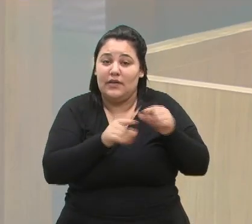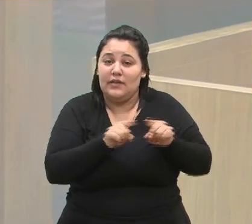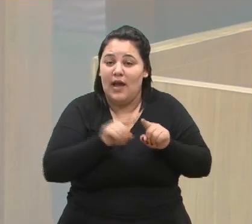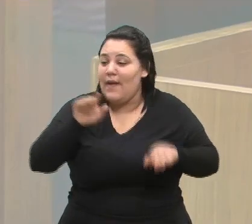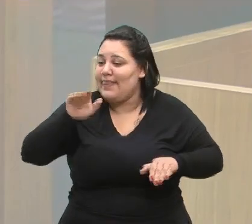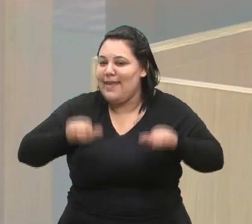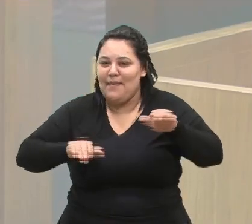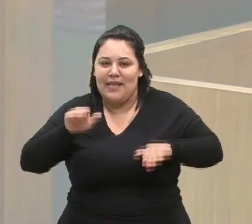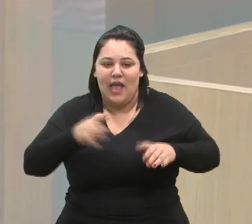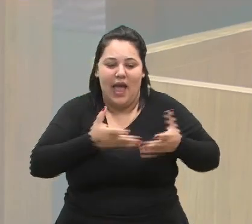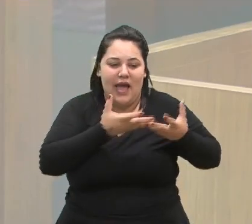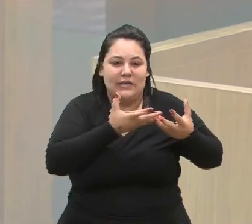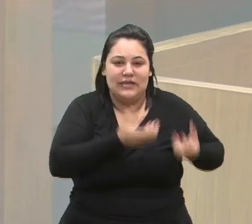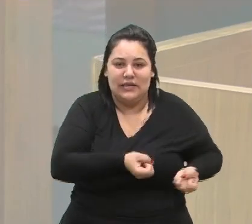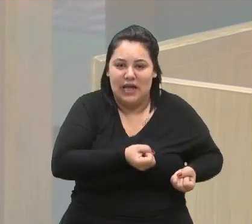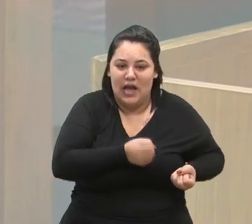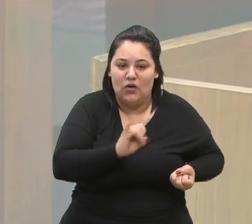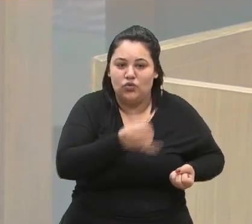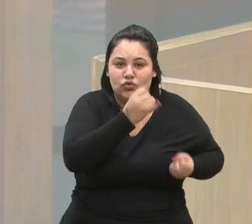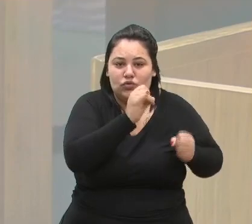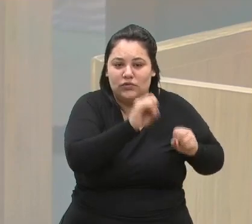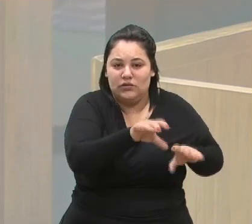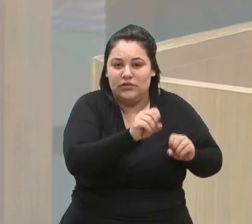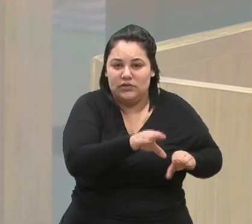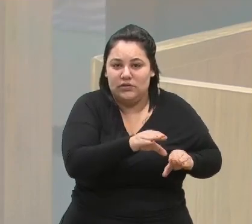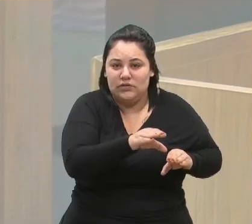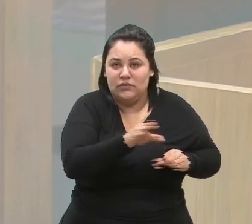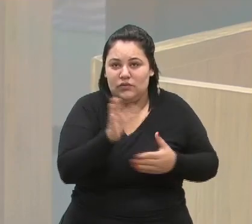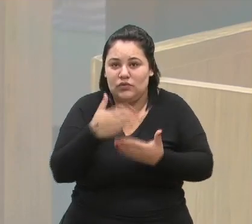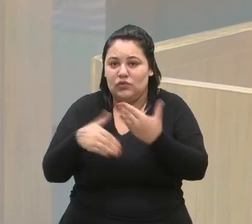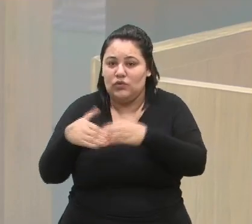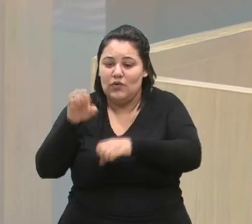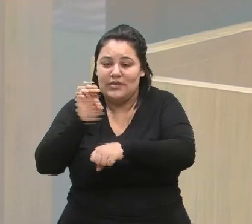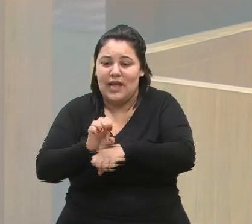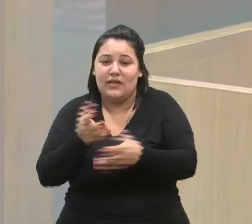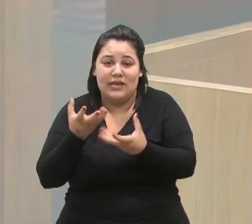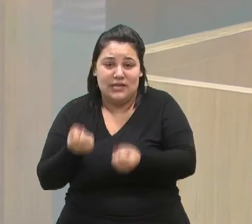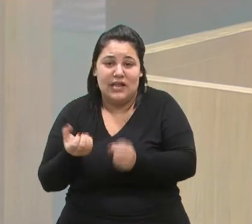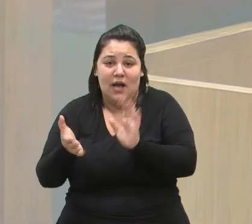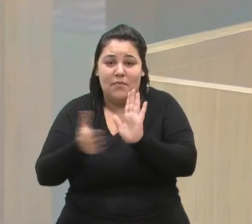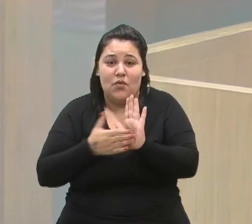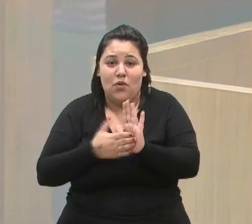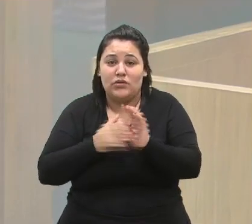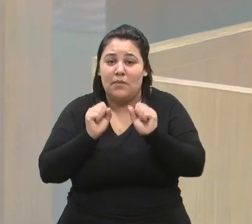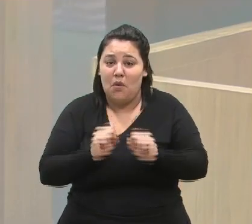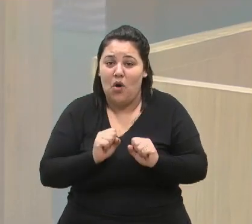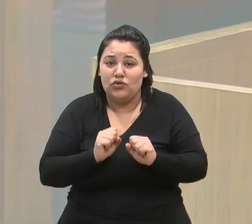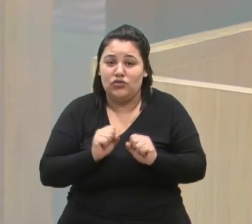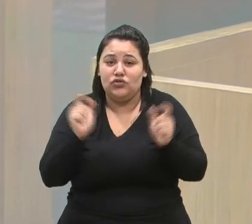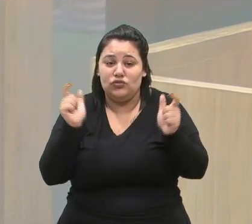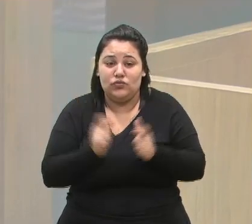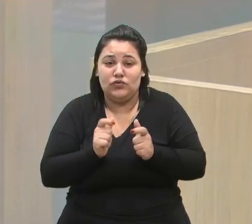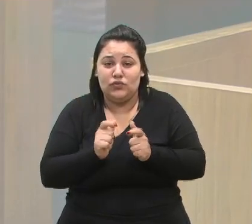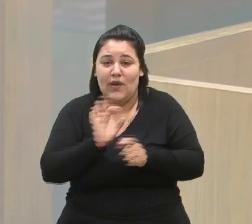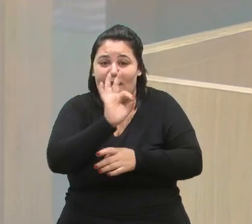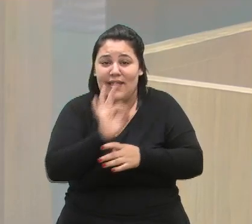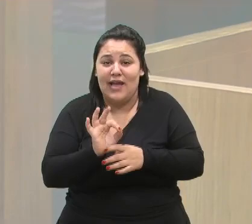da adesão aos juros de educação, os entes federados poderão ainda reduzir as taxas de juros